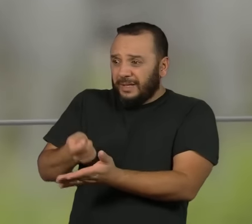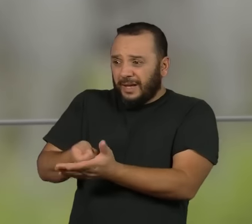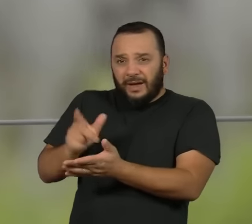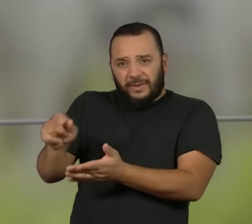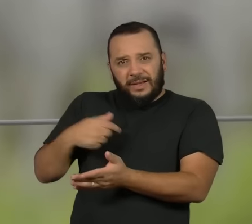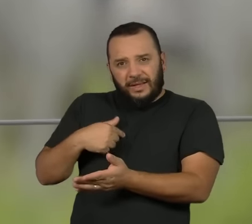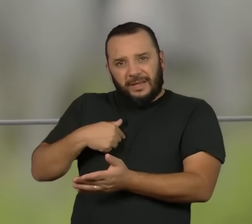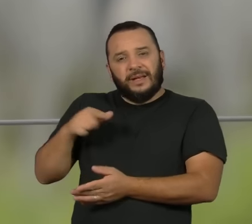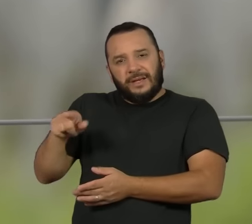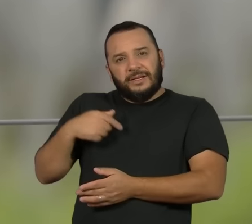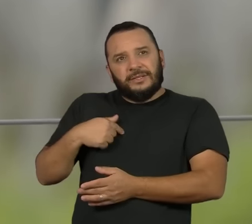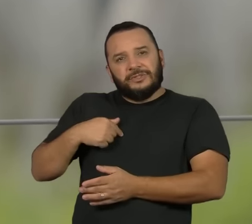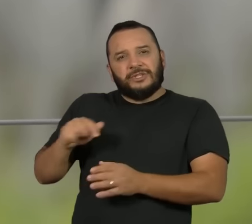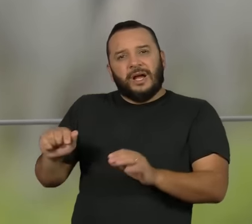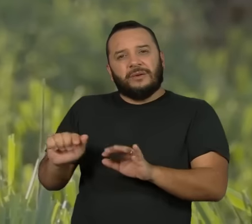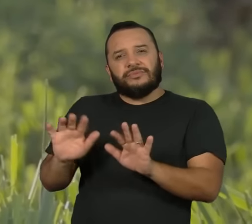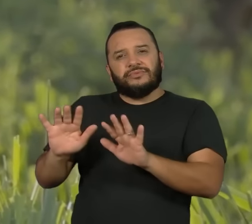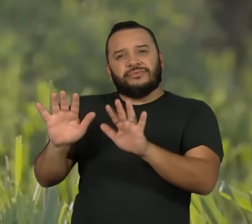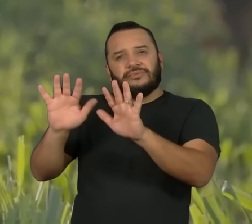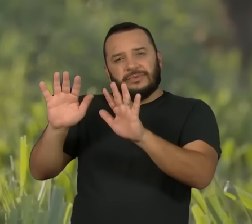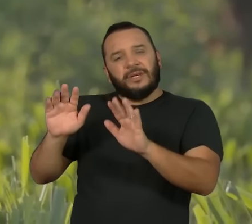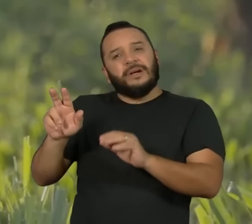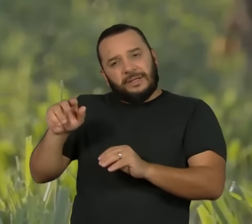tecnologias de baixa emissão.